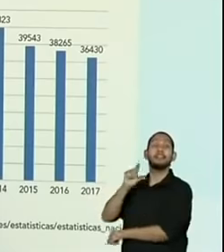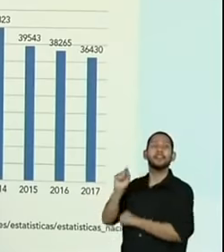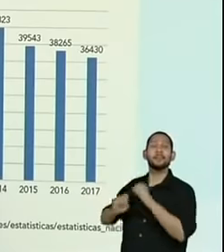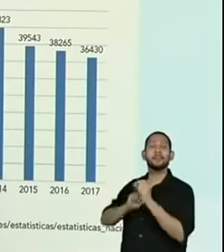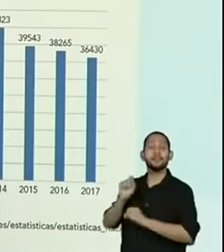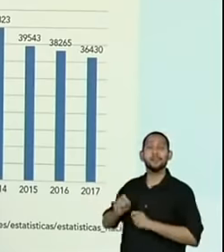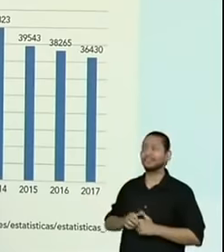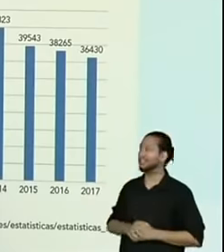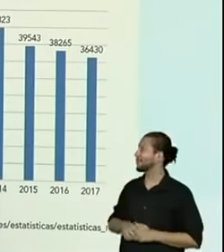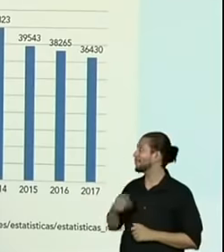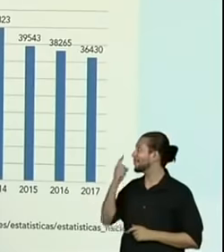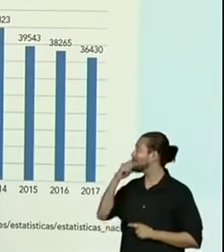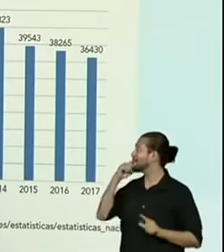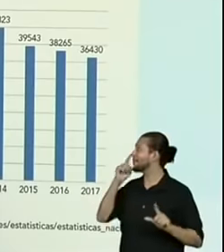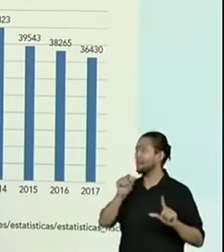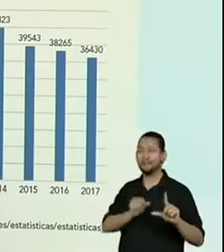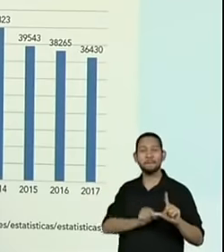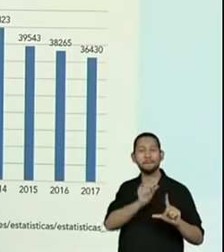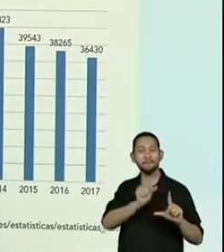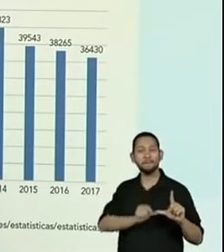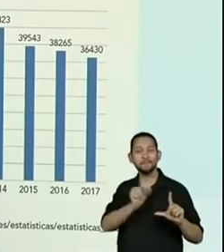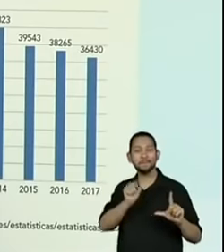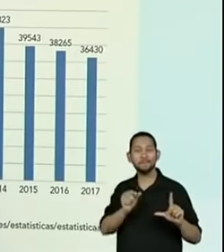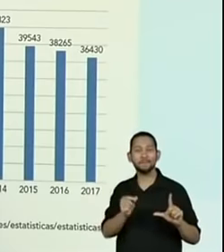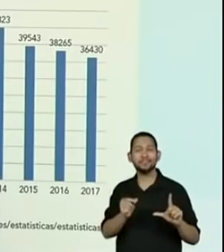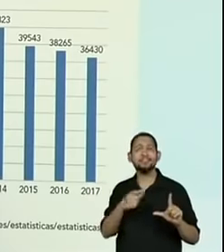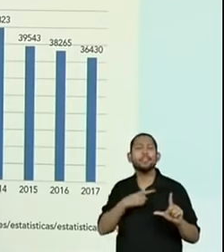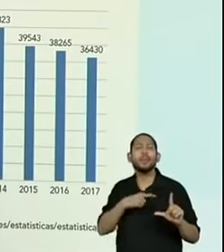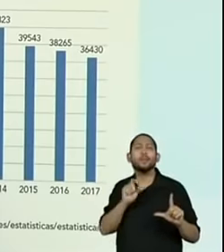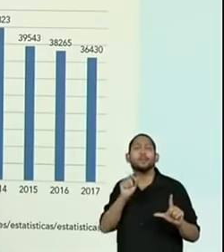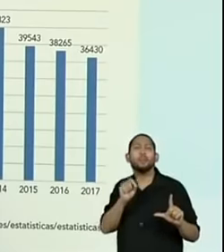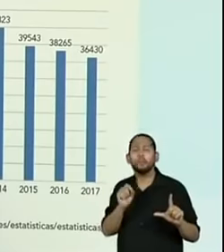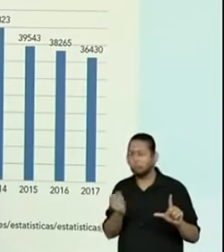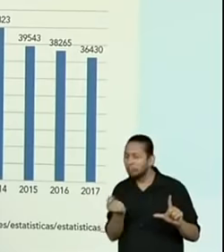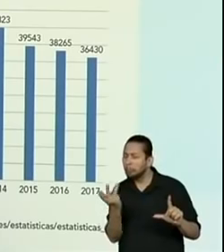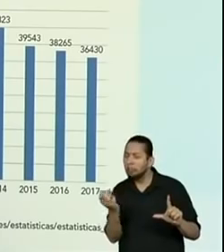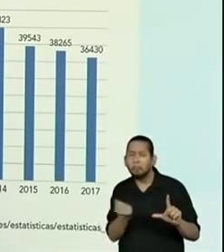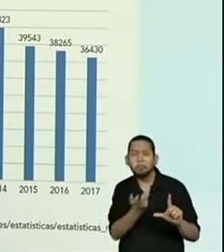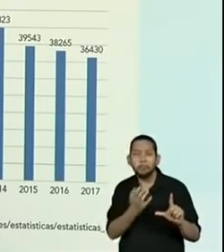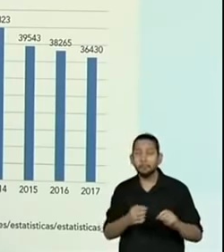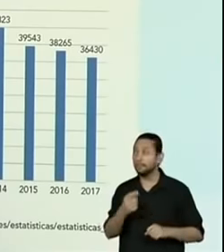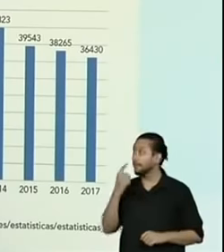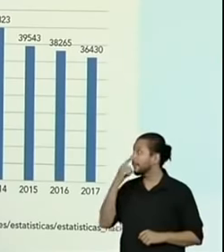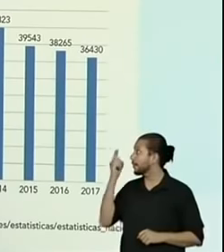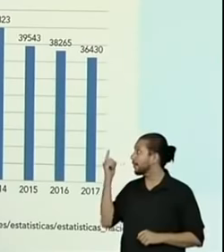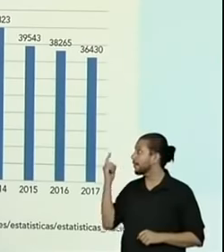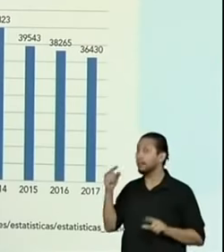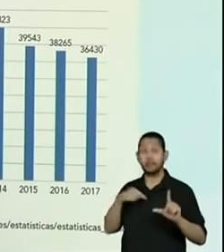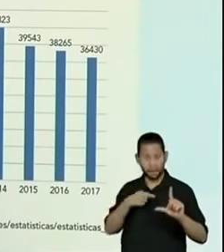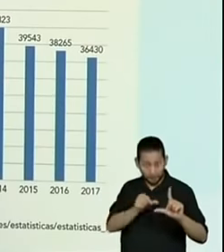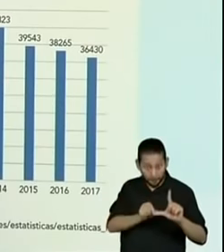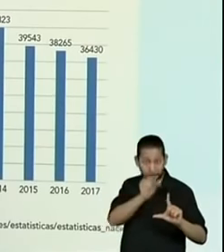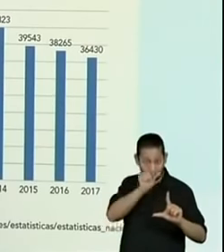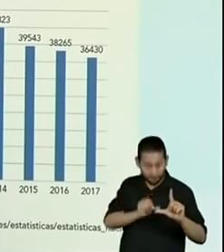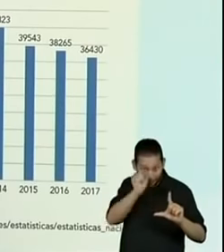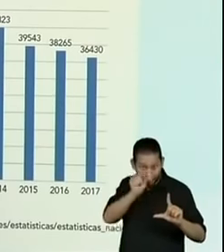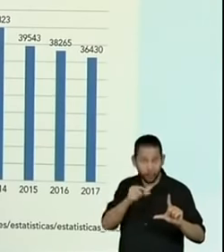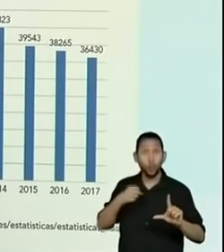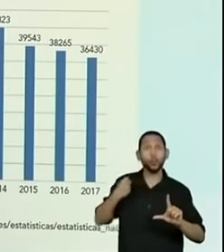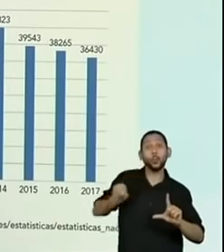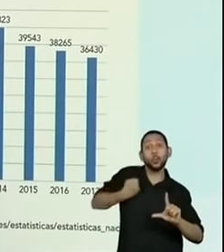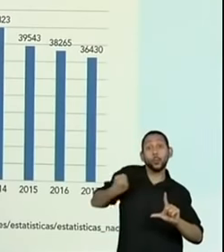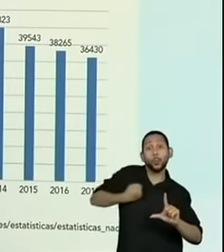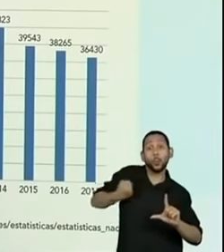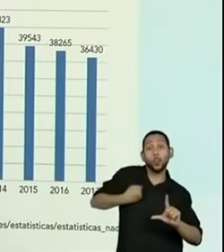esse gráfico, quais são os dados que eu enxergo nele? E aí? Barras e números, a Pamela falou. Tem